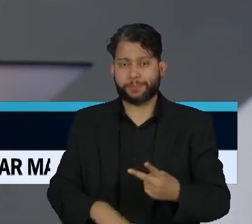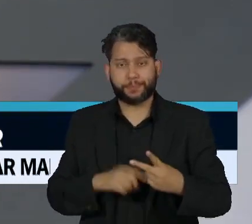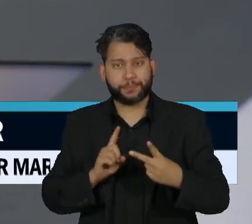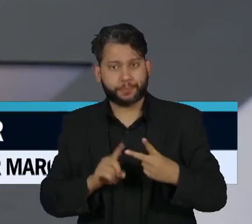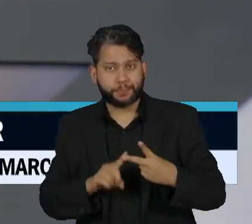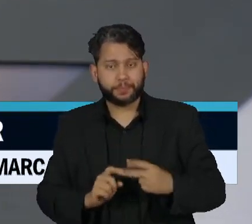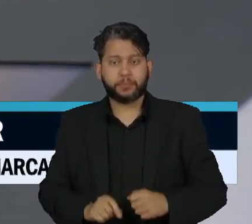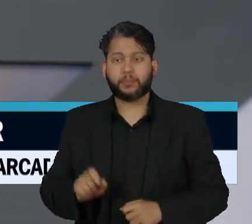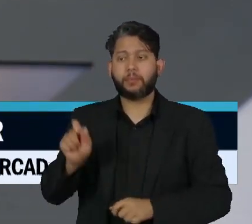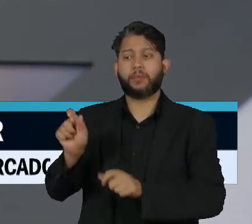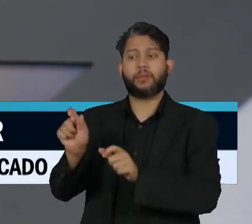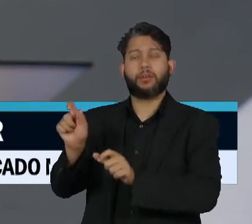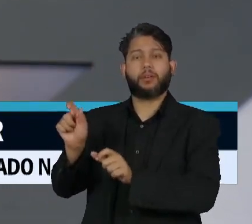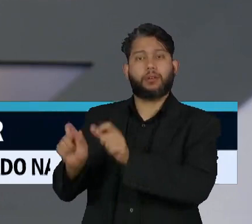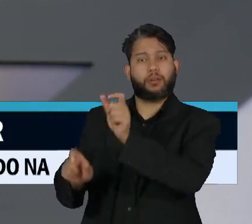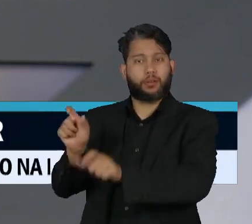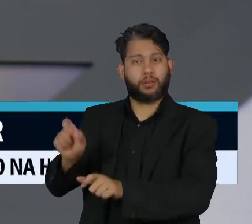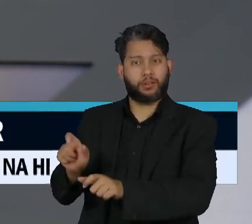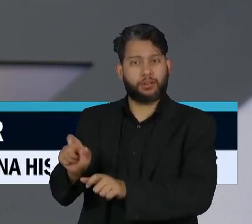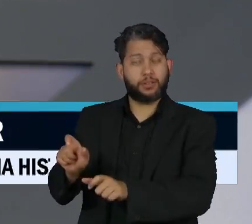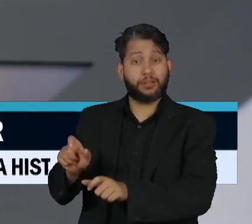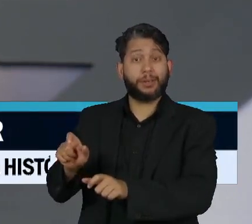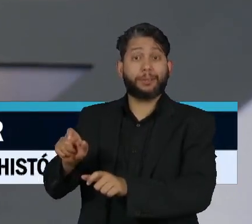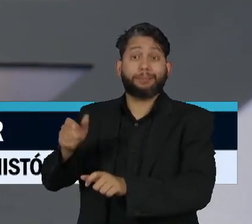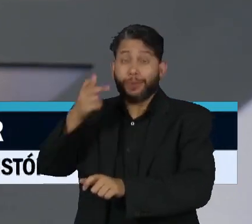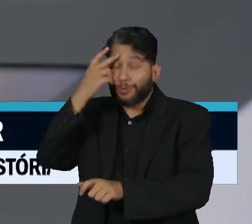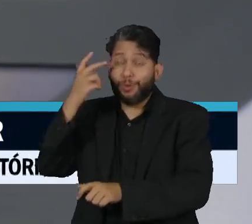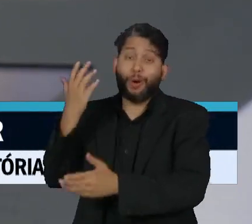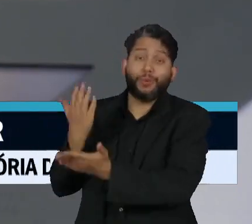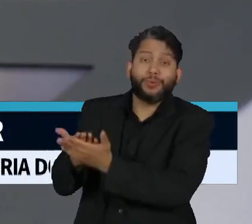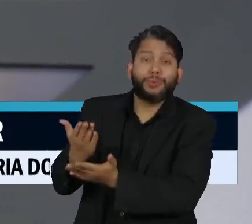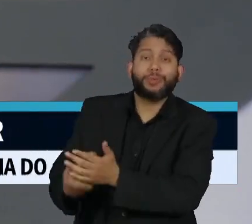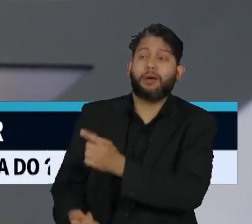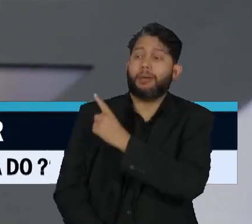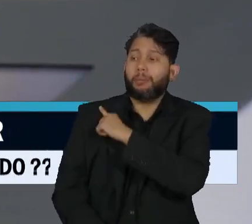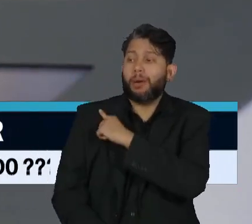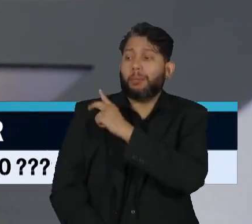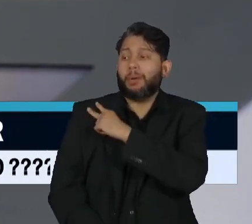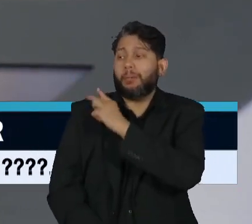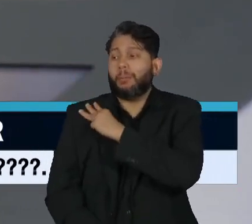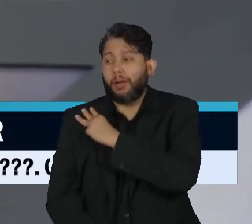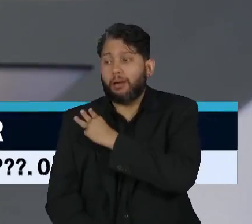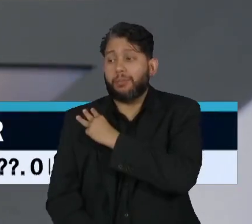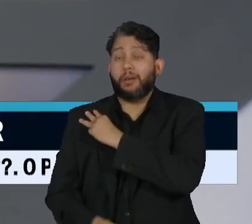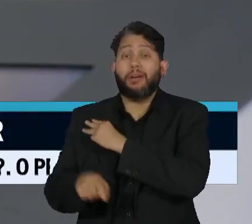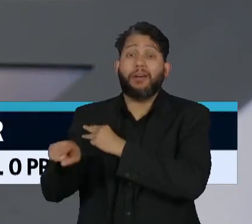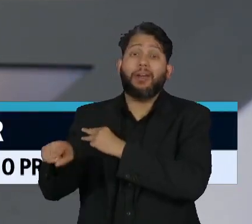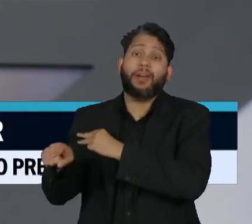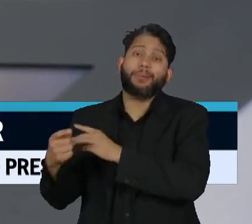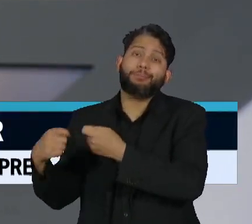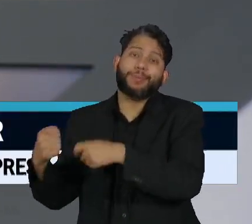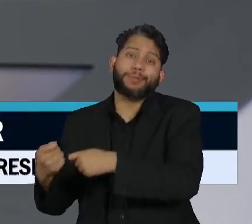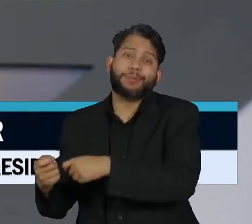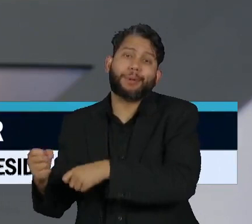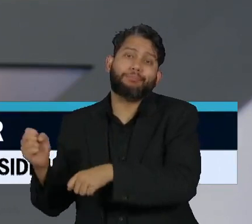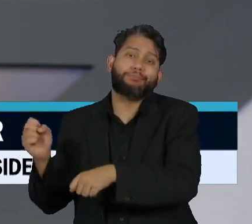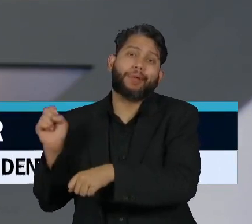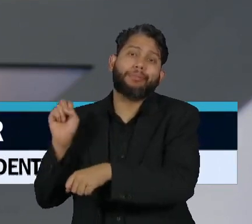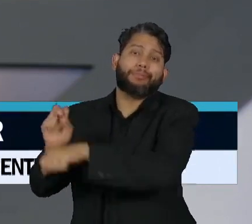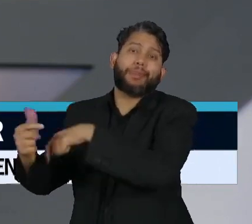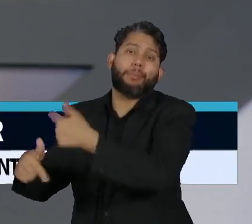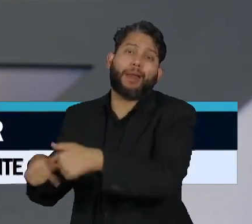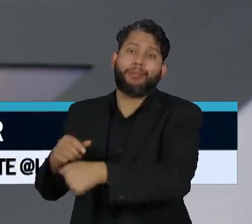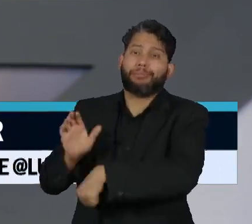deles precisarem trabalhar e, eventualmente, como EJA é à noite, eles irem para a educação de jovens e